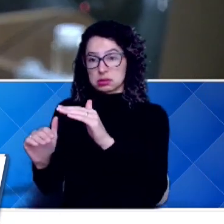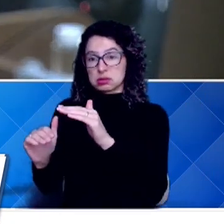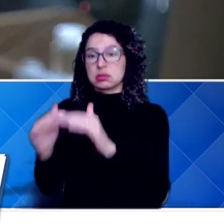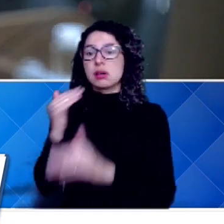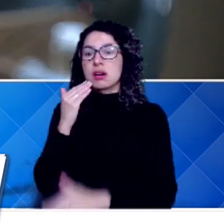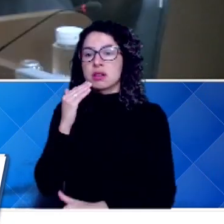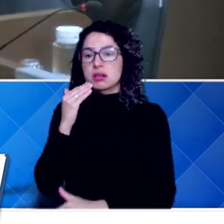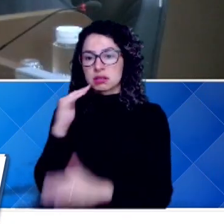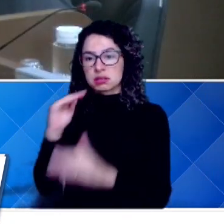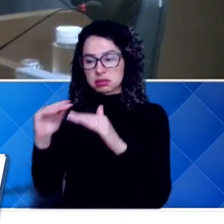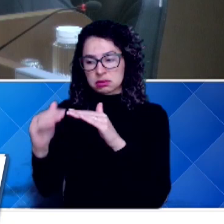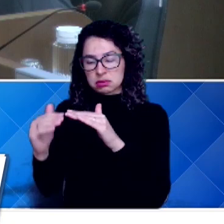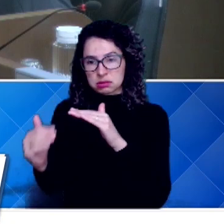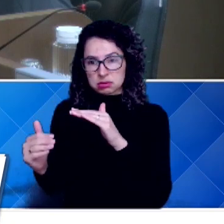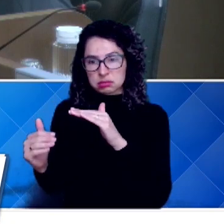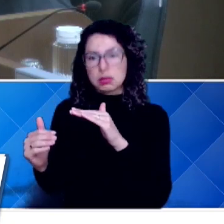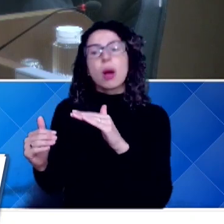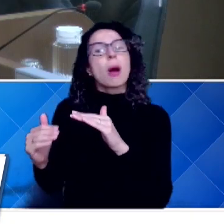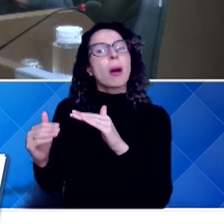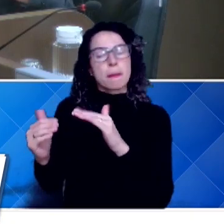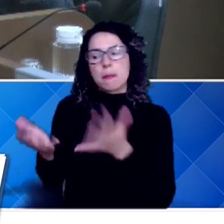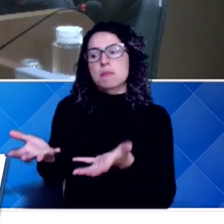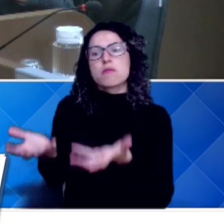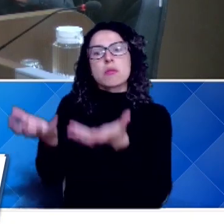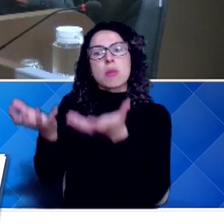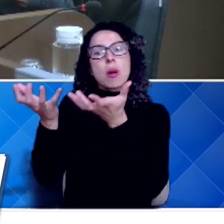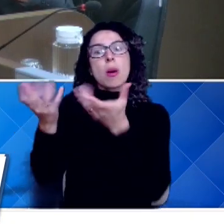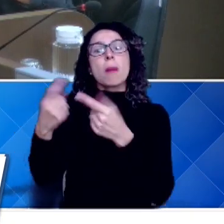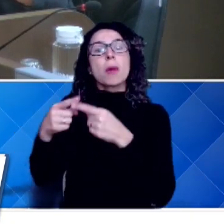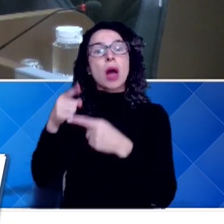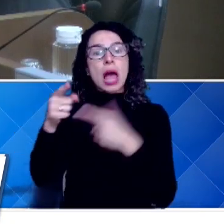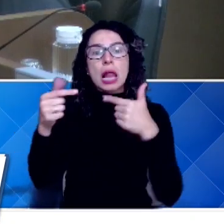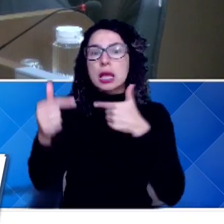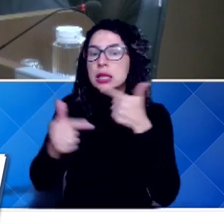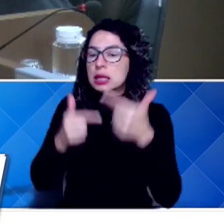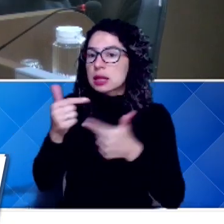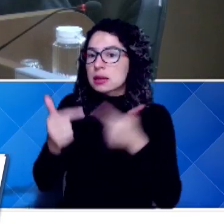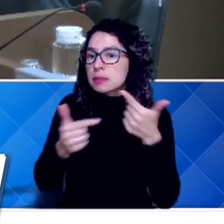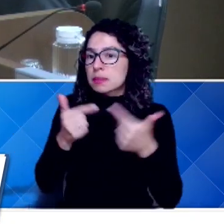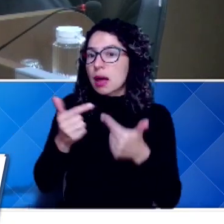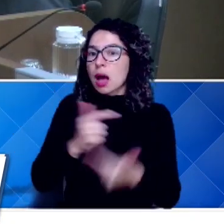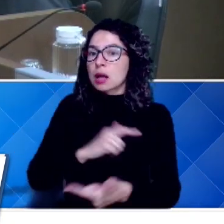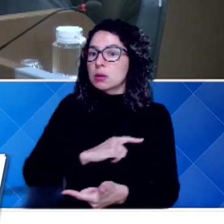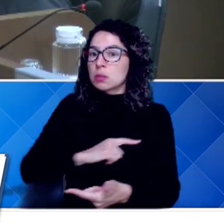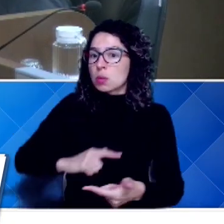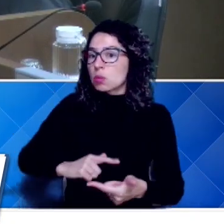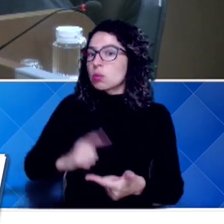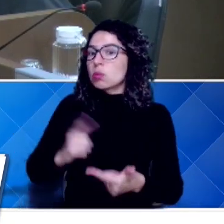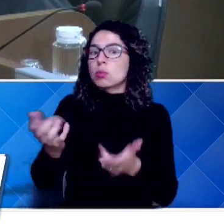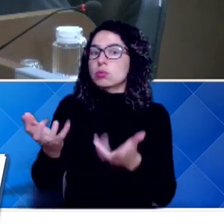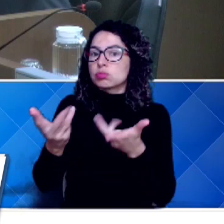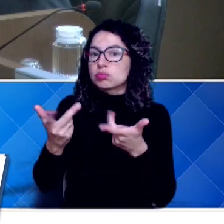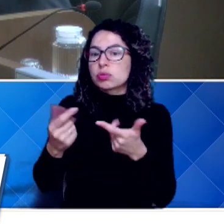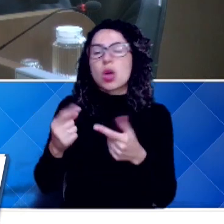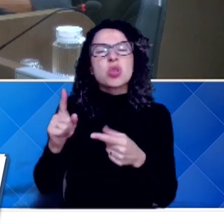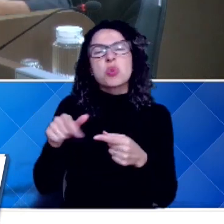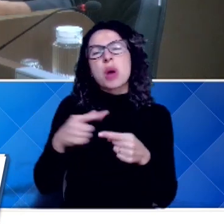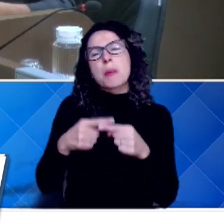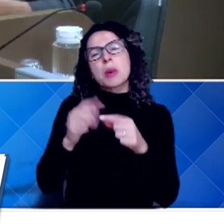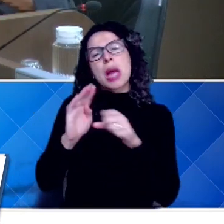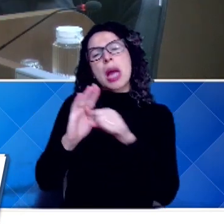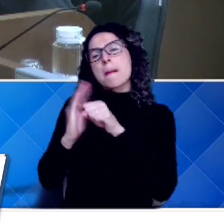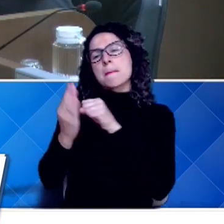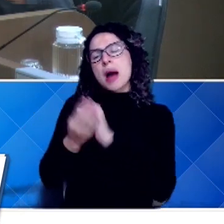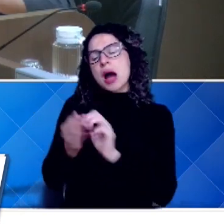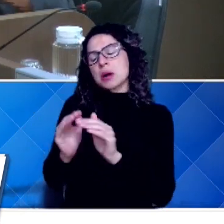precisa desse tipo de serviço público adequado. Não é porque é num bairro mais periférico,